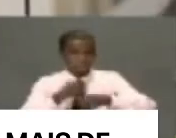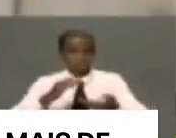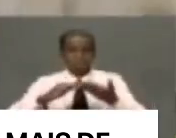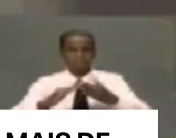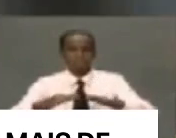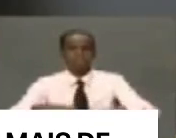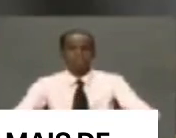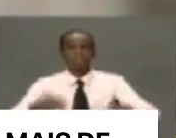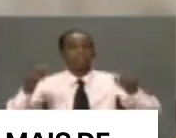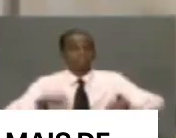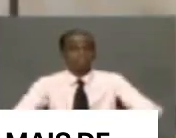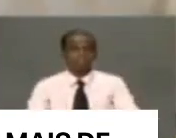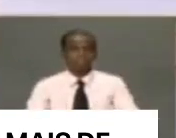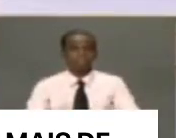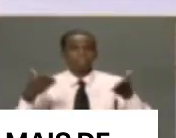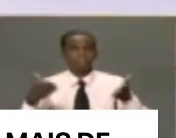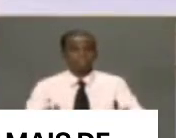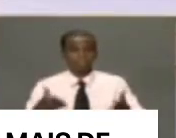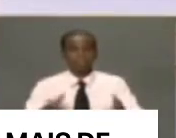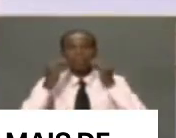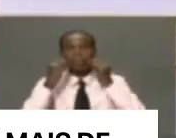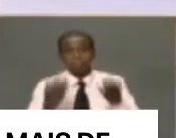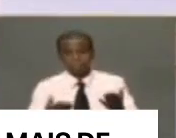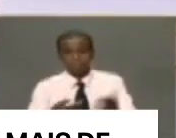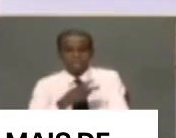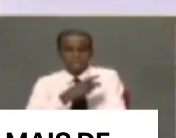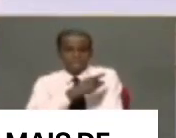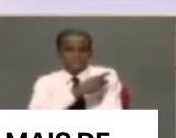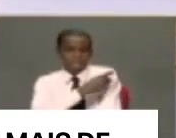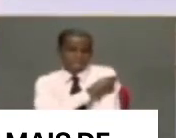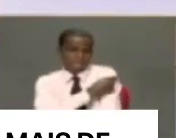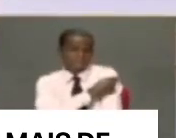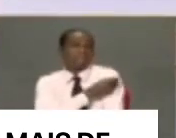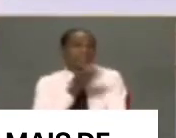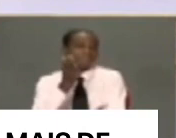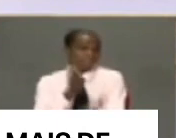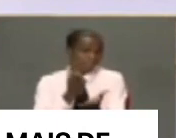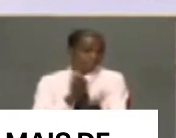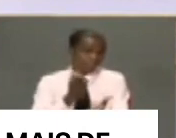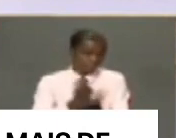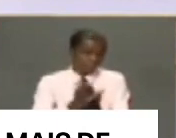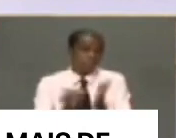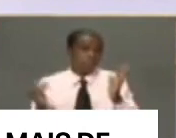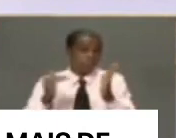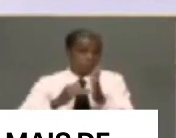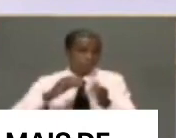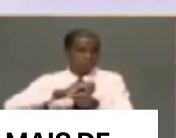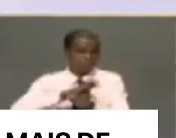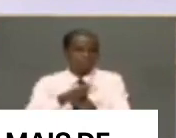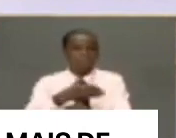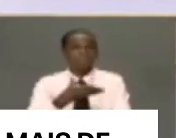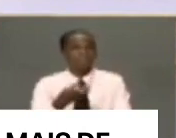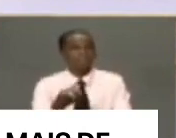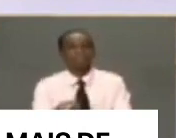o acelerado desenvolvimento de vacinas seguras eficazes contra o vírus sars-cov